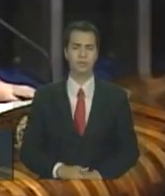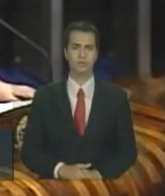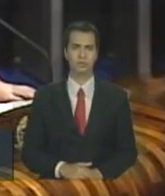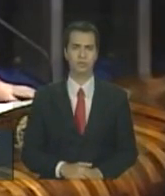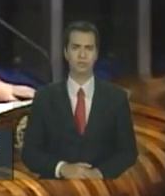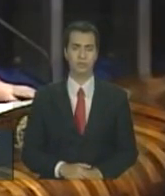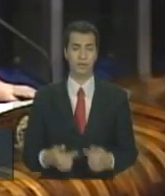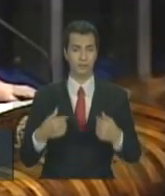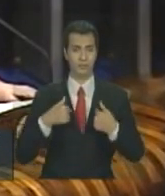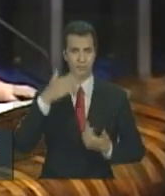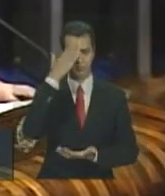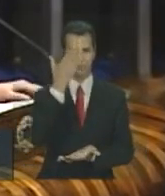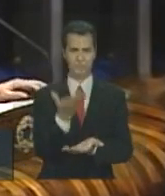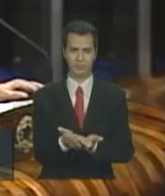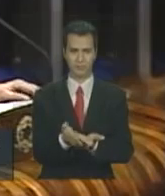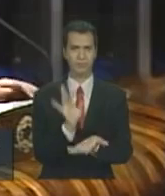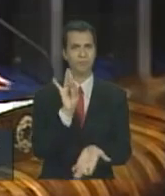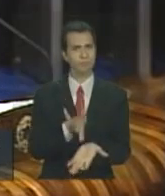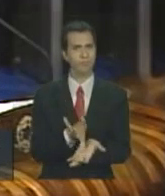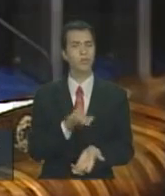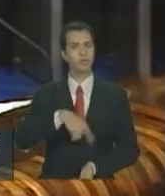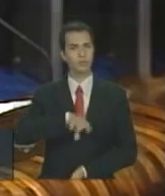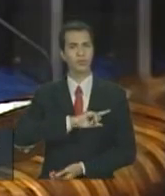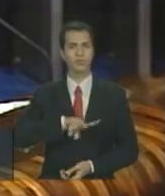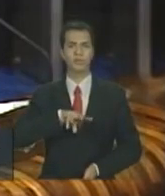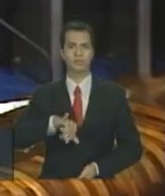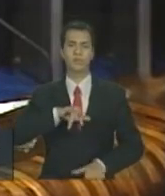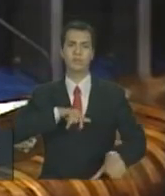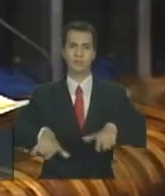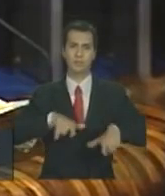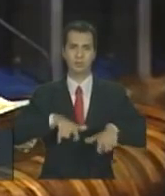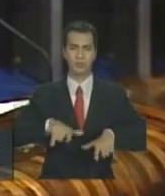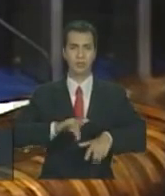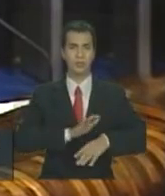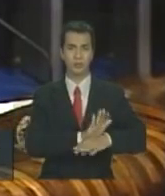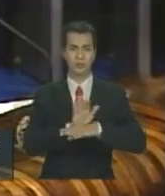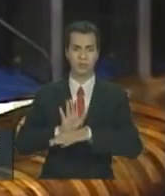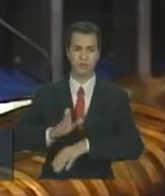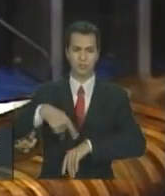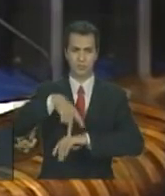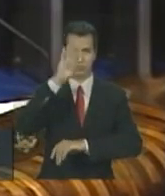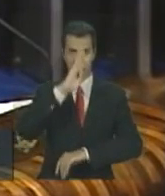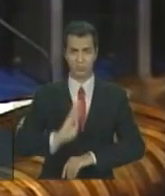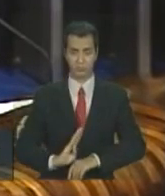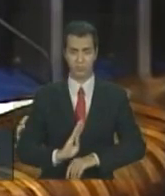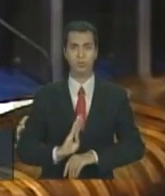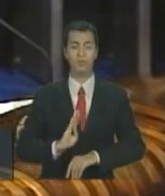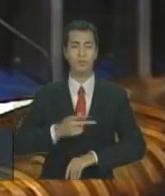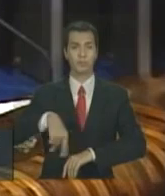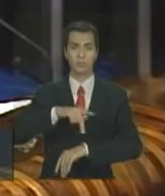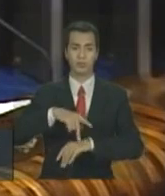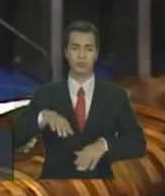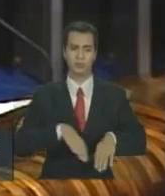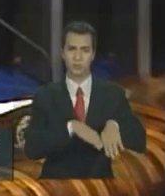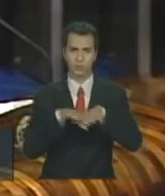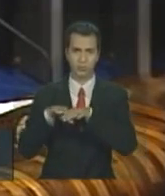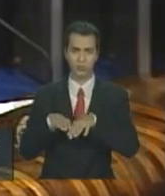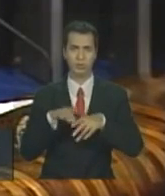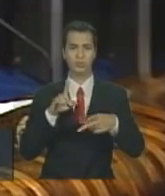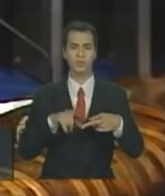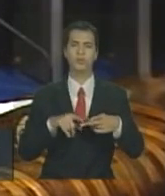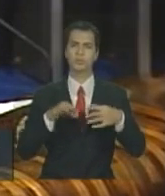Eu tenho certeza que nós vamos continuar trabalhando para fazer do Brasil um país mais justo, mais